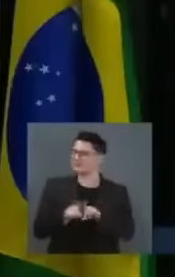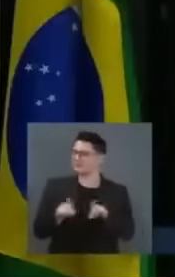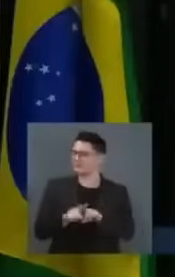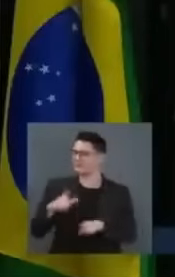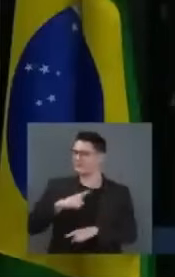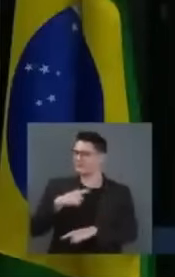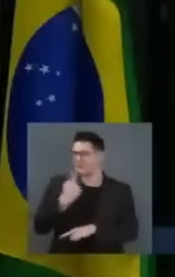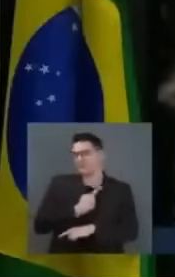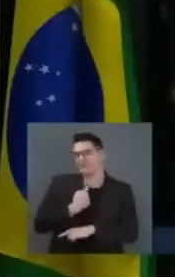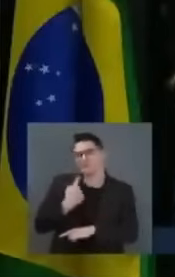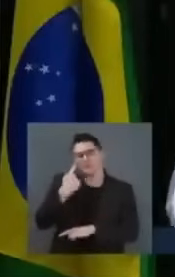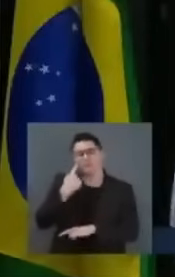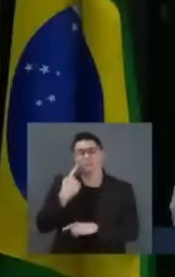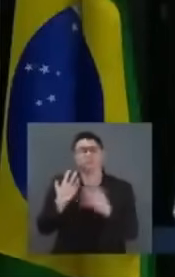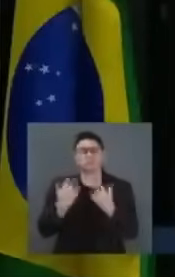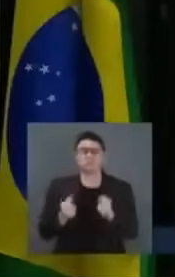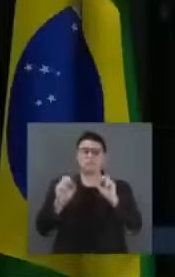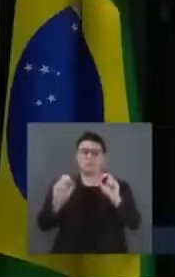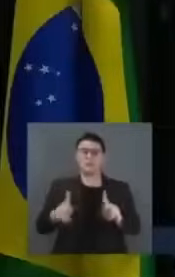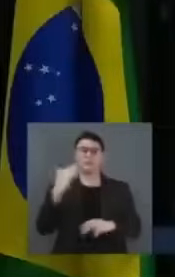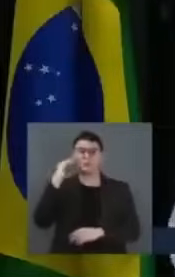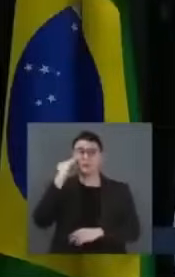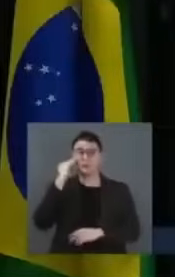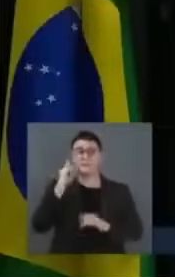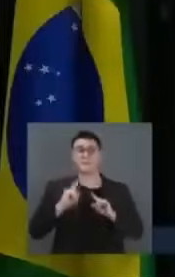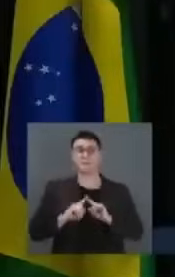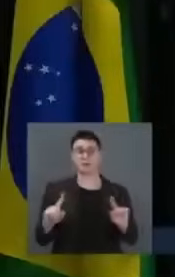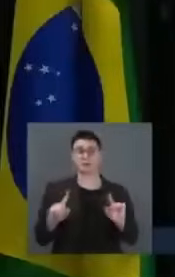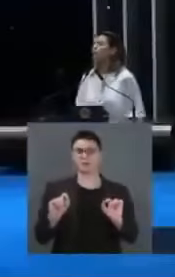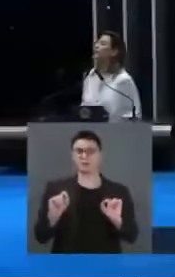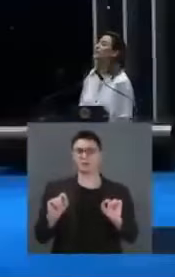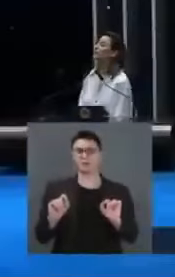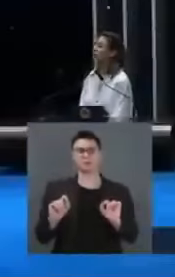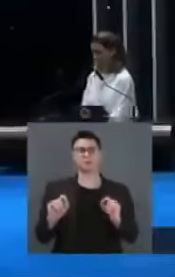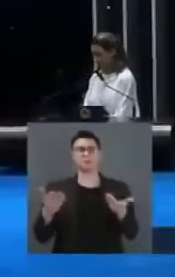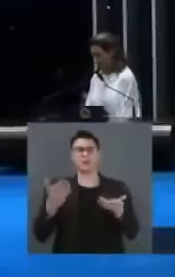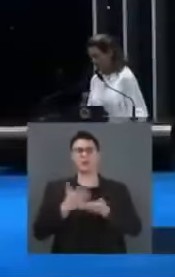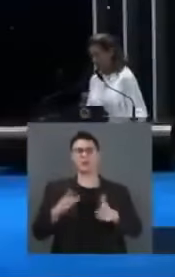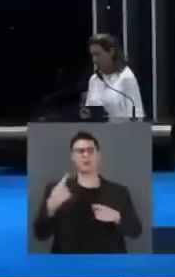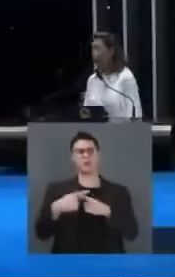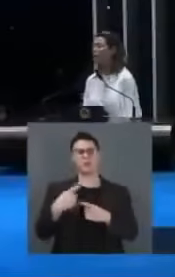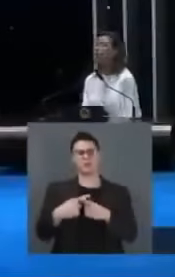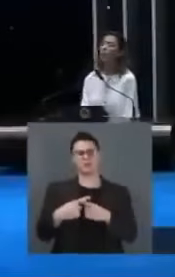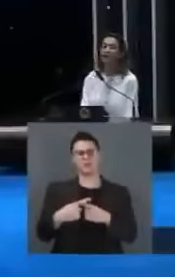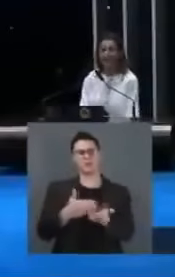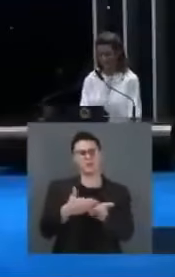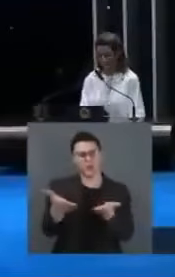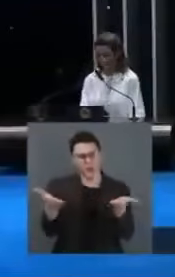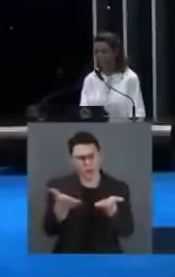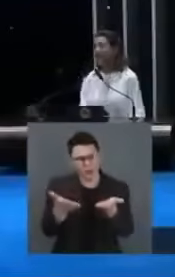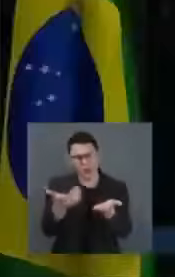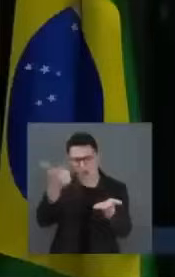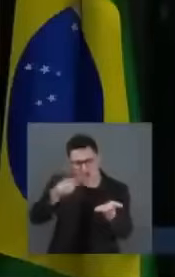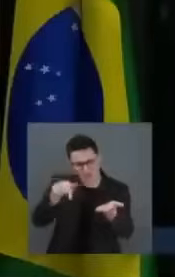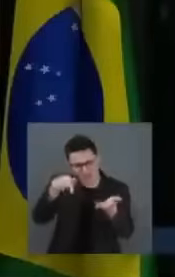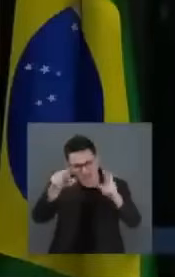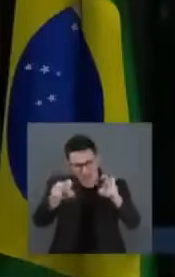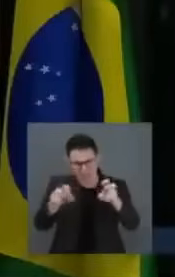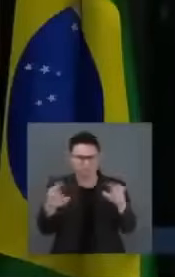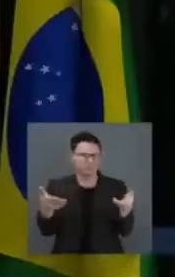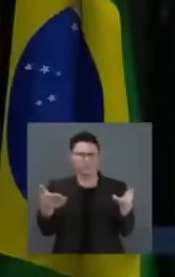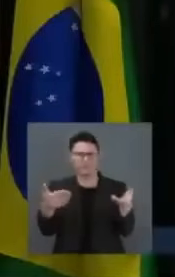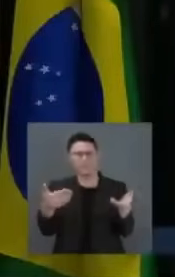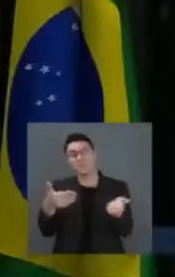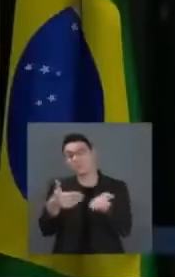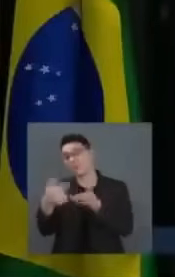nós engolimos isso, ok, eu entendi, e acabou a história. Por que isso nasce somente agora, ou renasce, né? Então, é para a